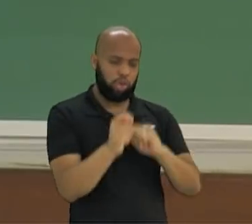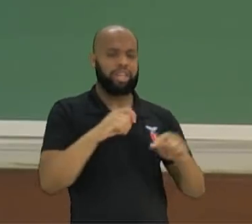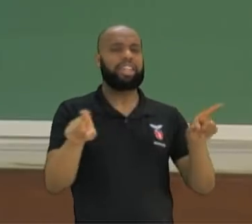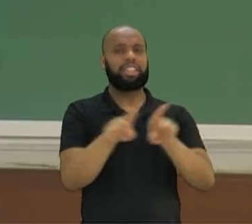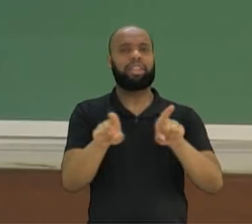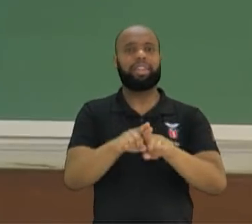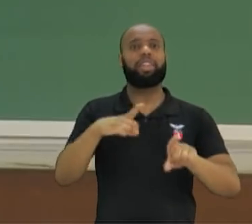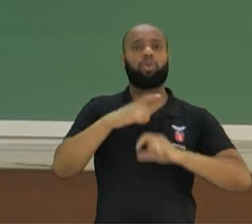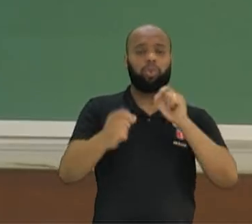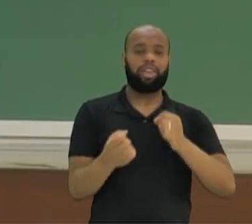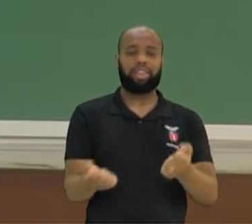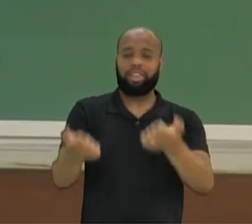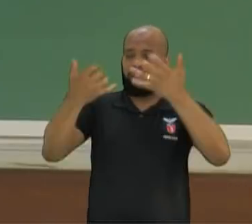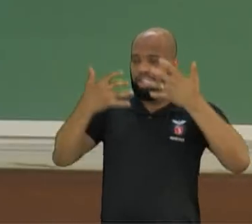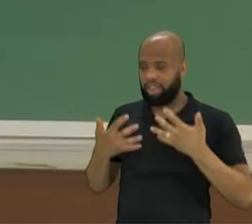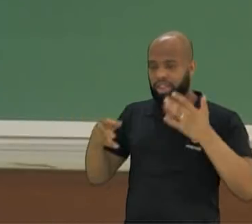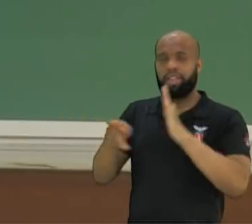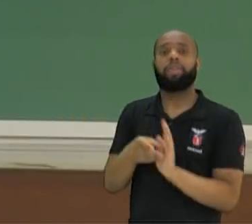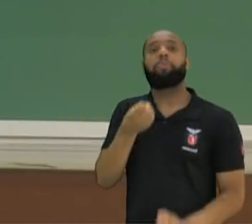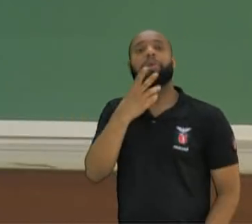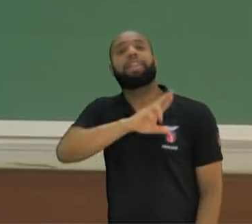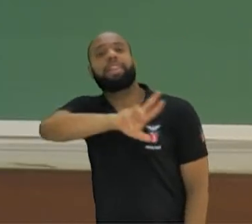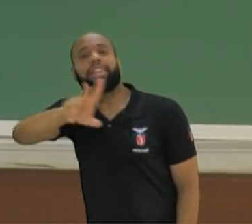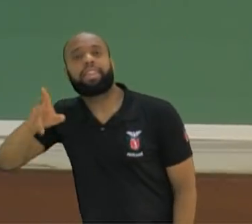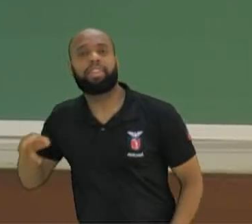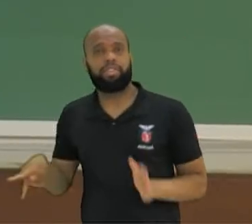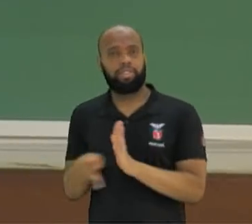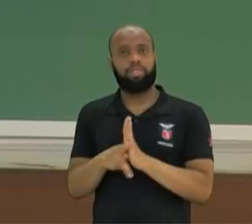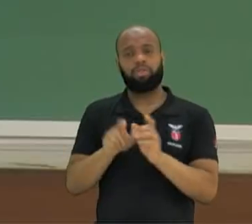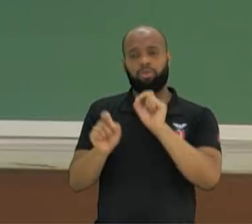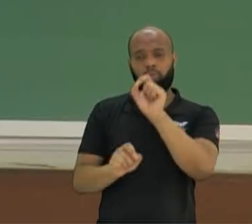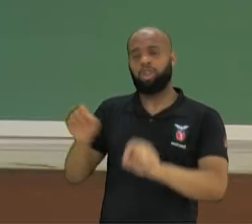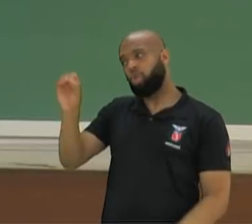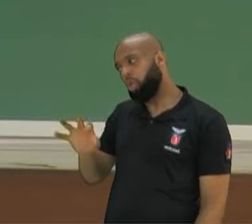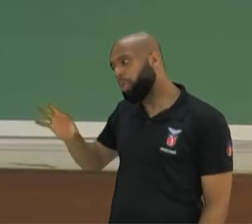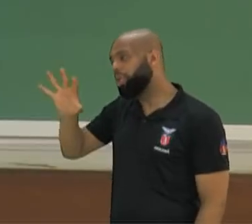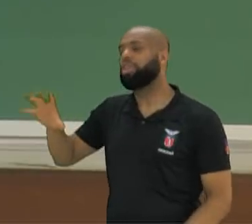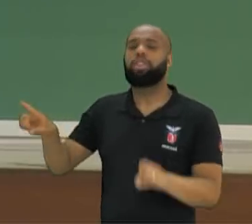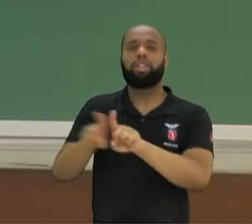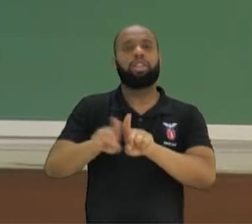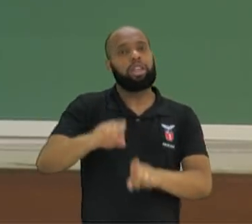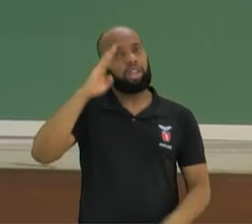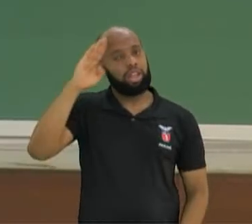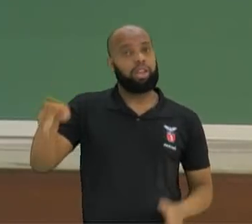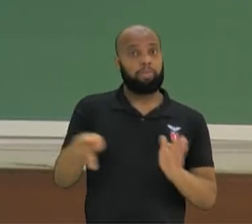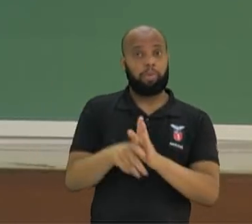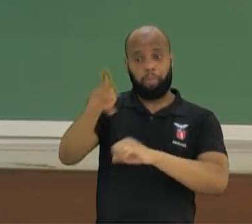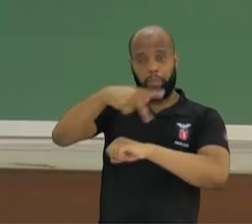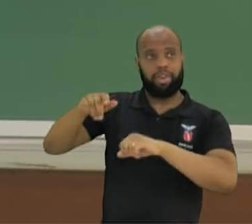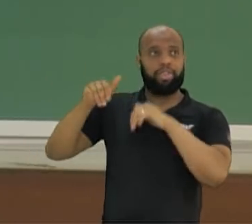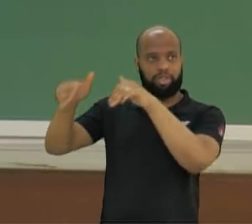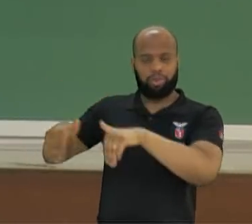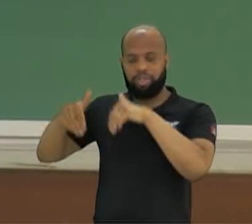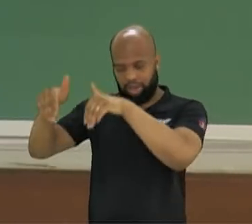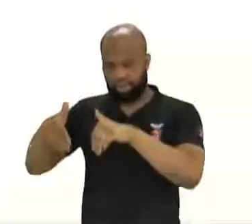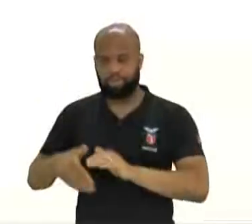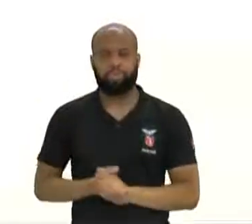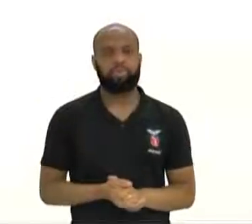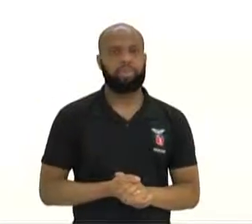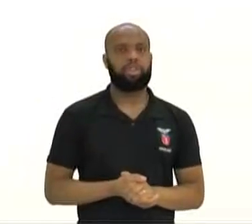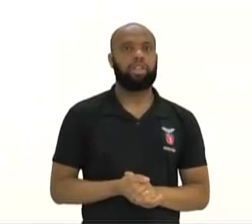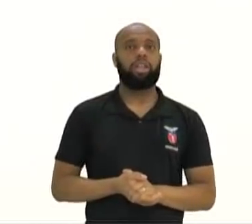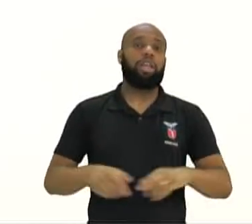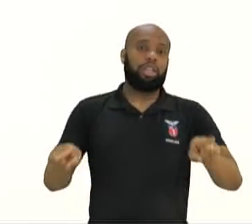acabam trazendo essas vantagens para o continente Oceania e principalmente para a Austrália. A